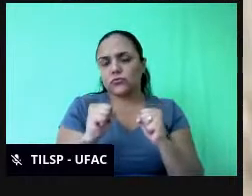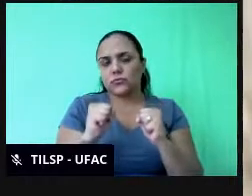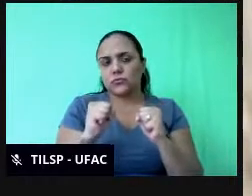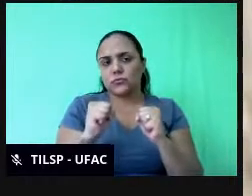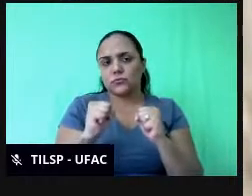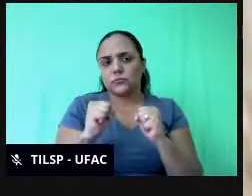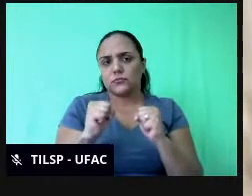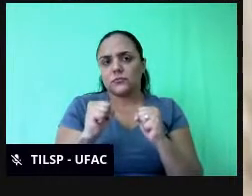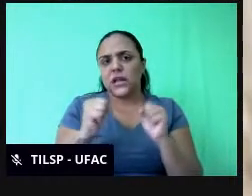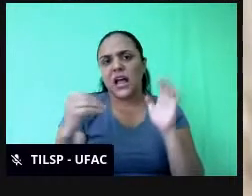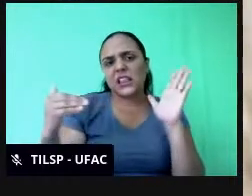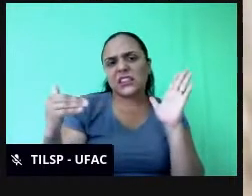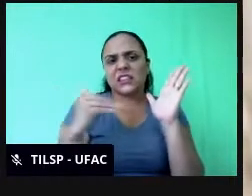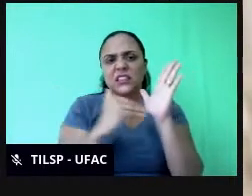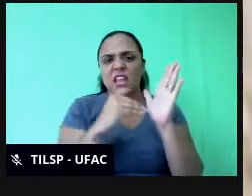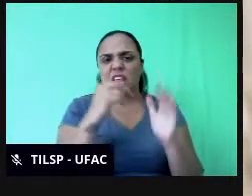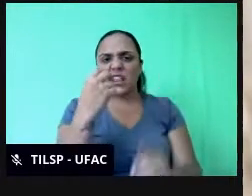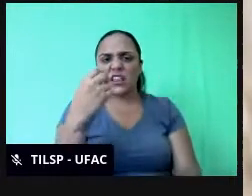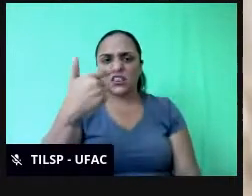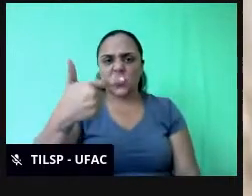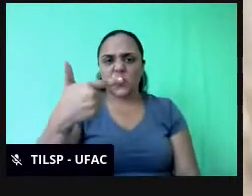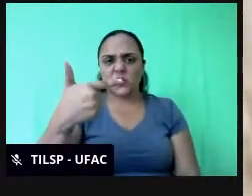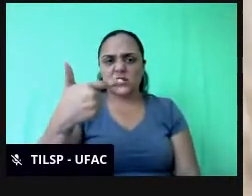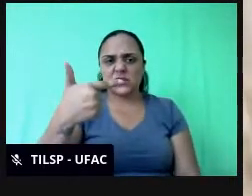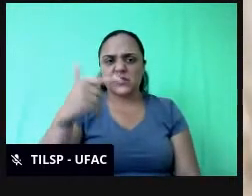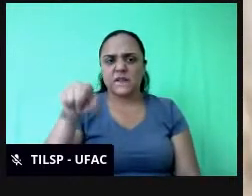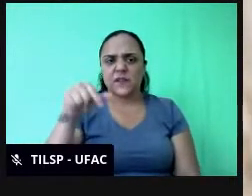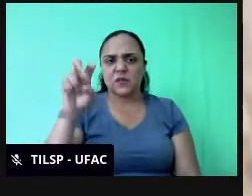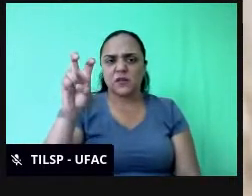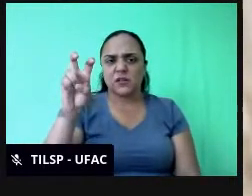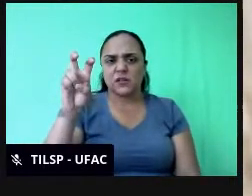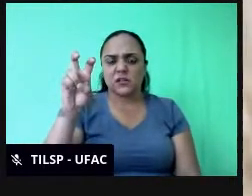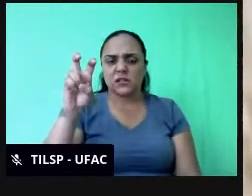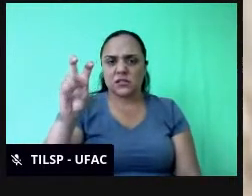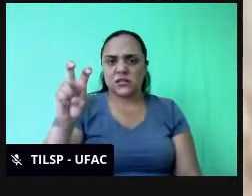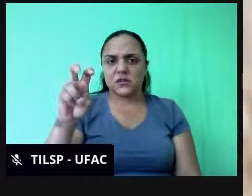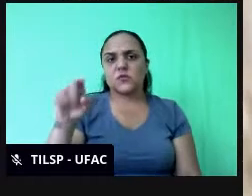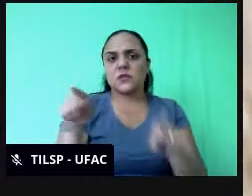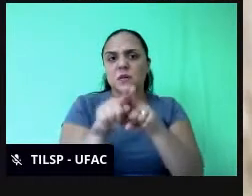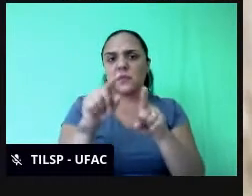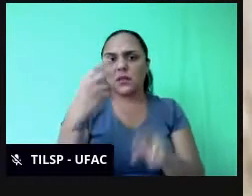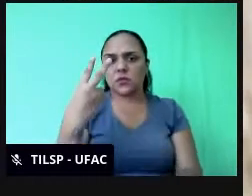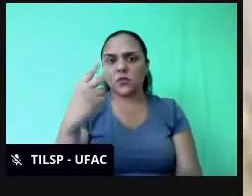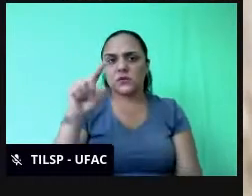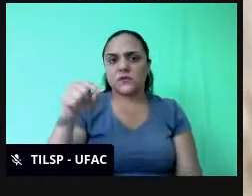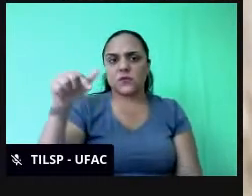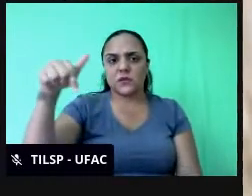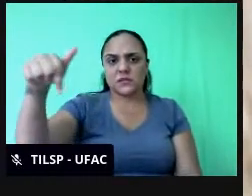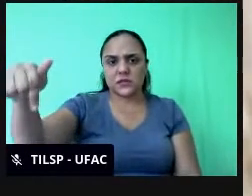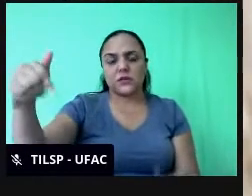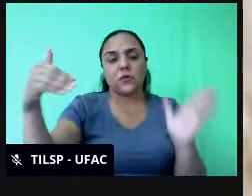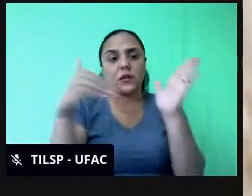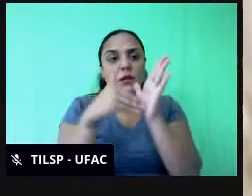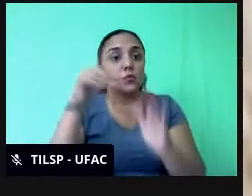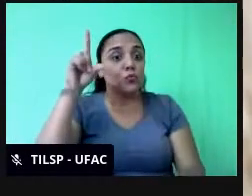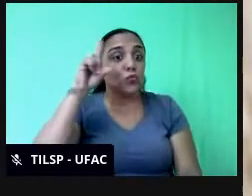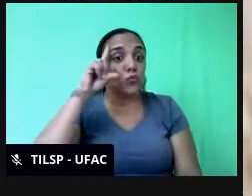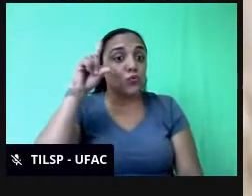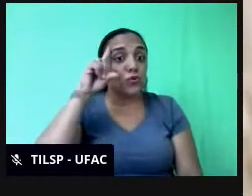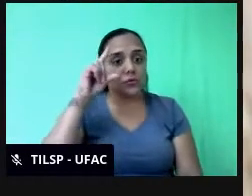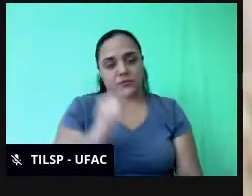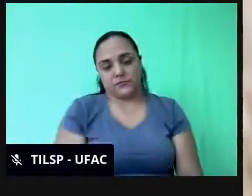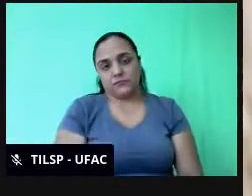de 2,7 a 5,5 gramas de ômega 3 por dia. Então, vejam